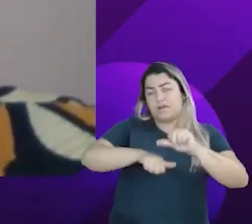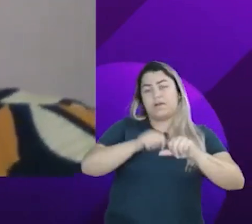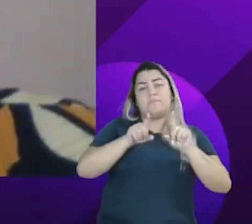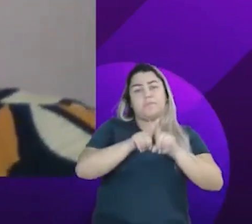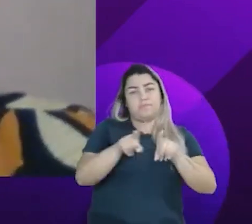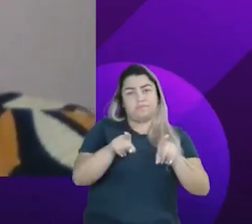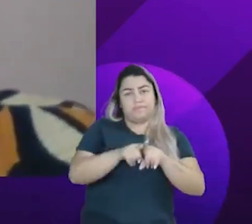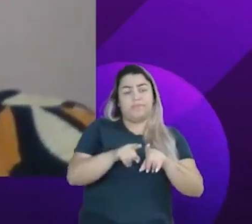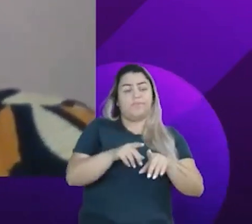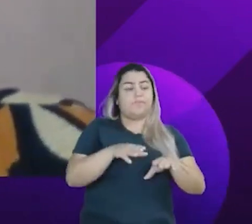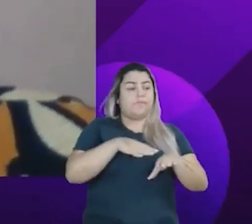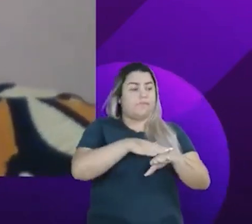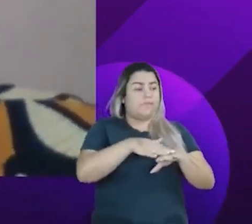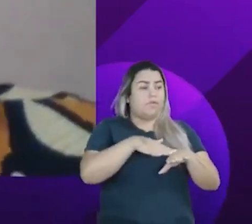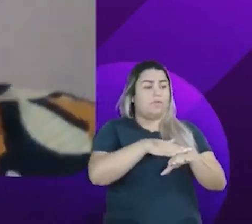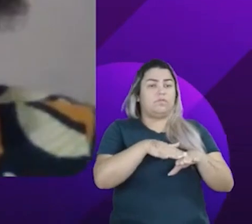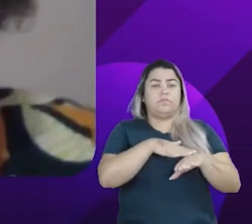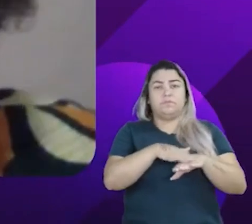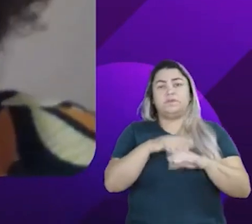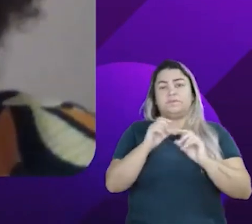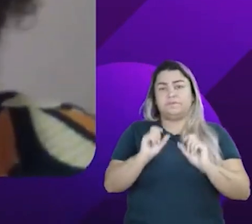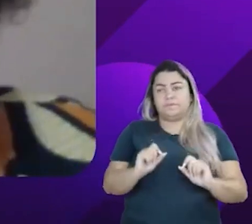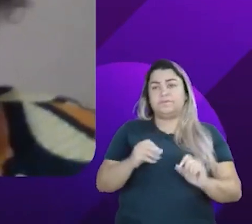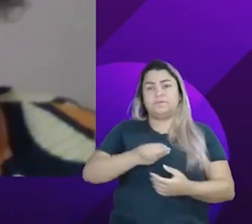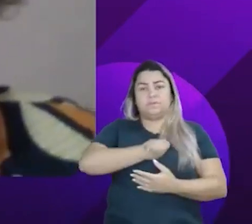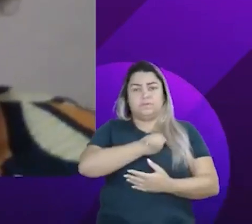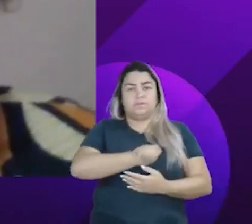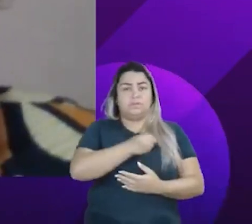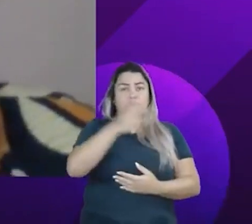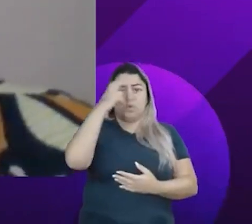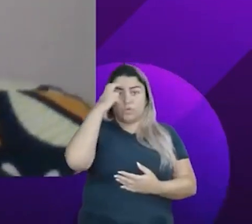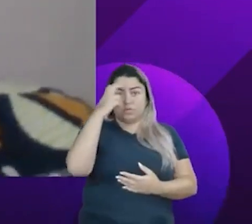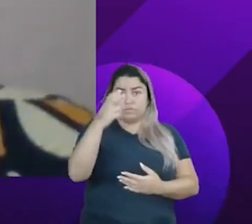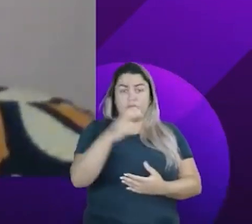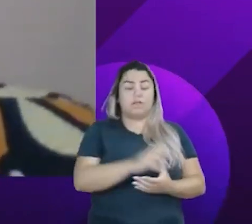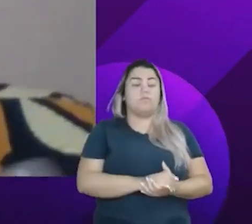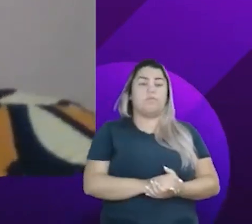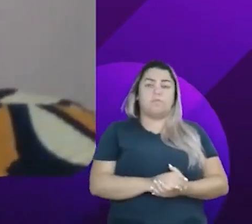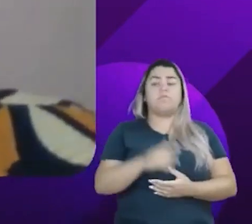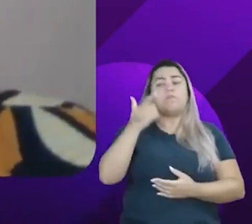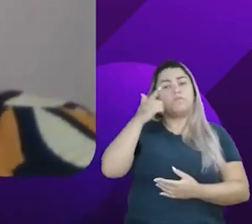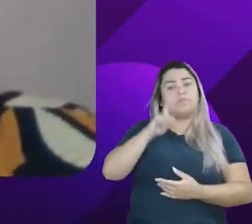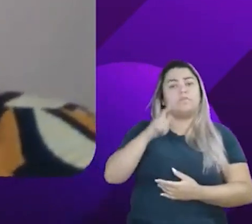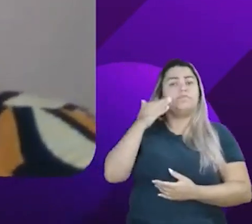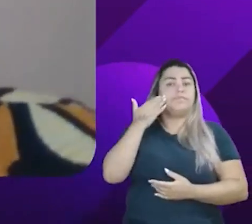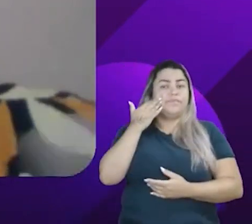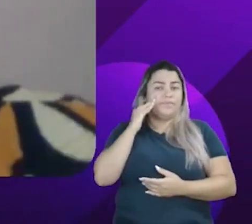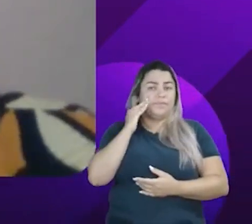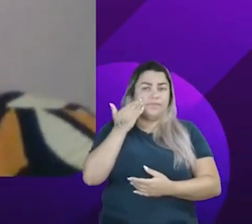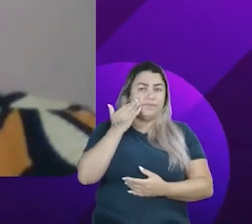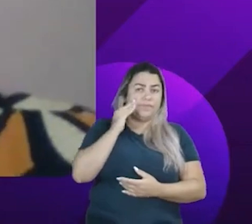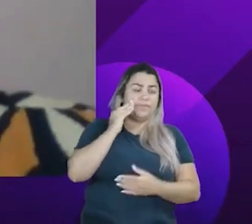ela interage para as vivências culturais, que ela consegue entender, inclusive,